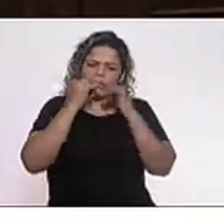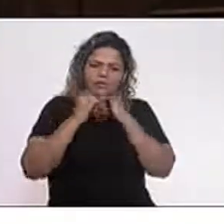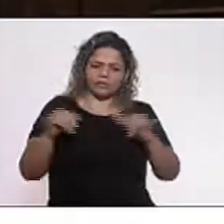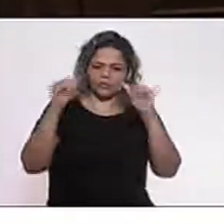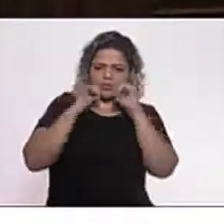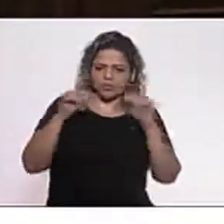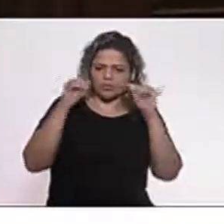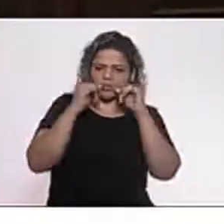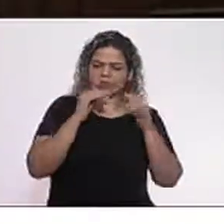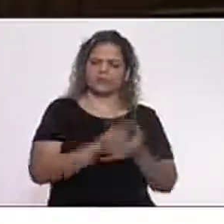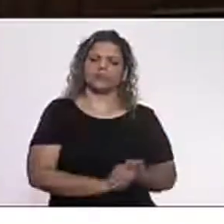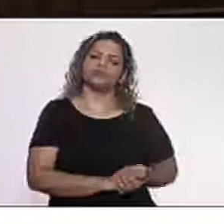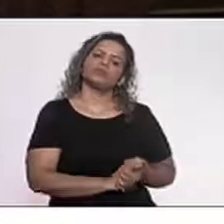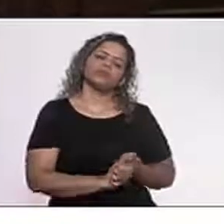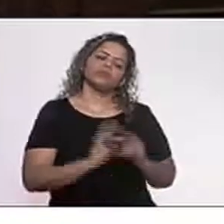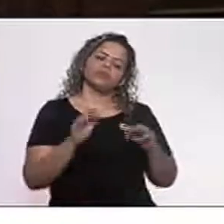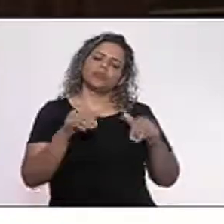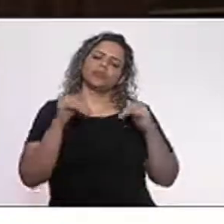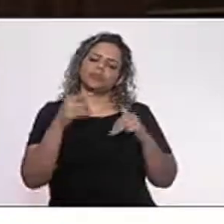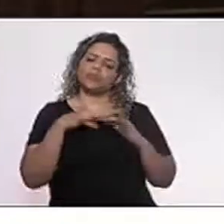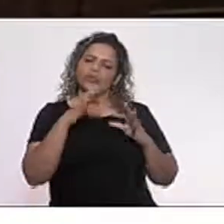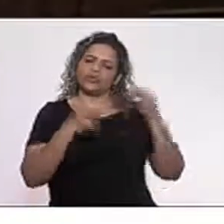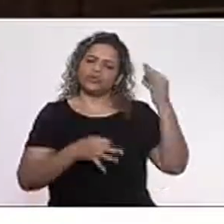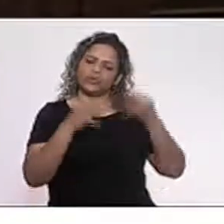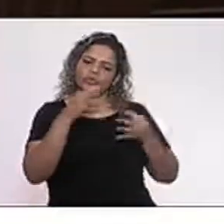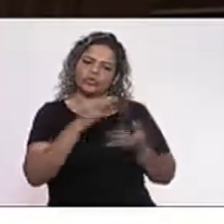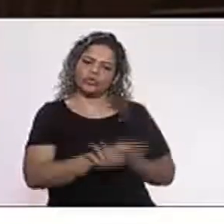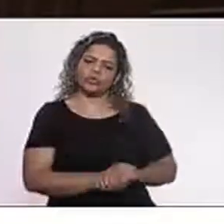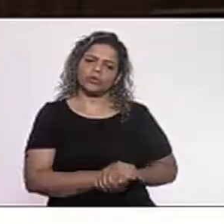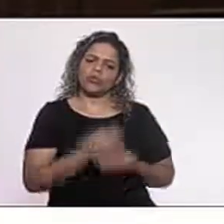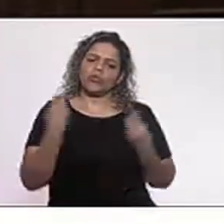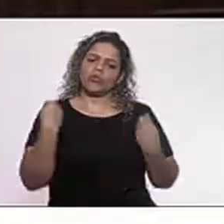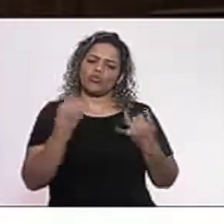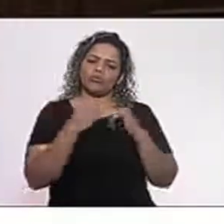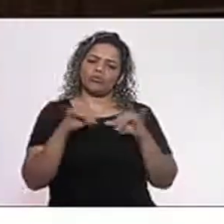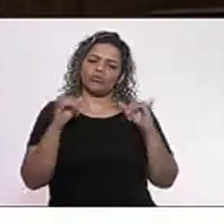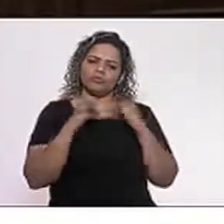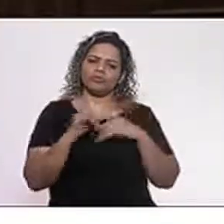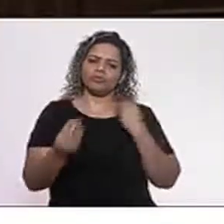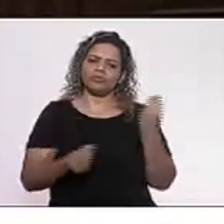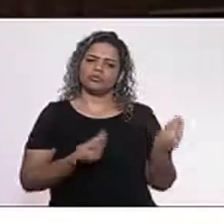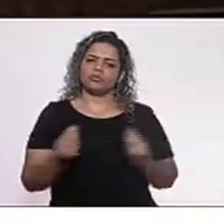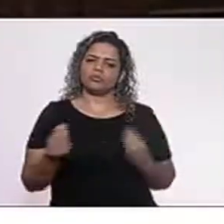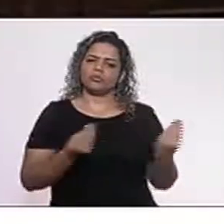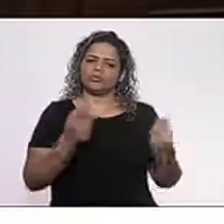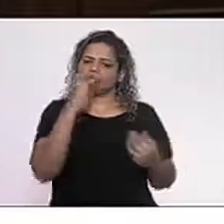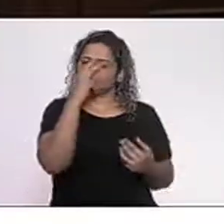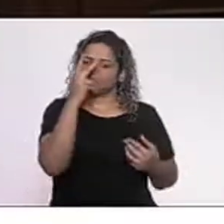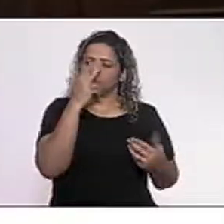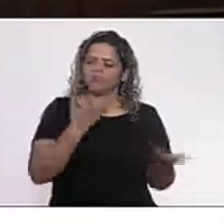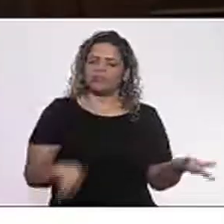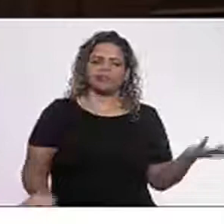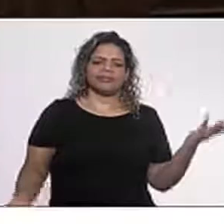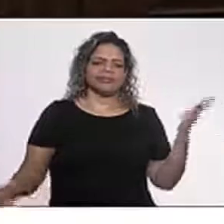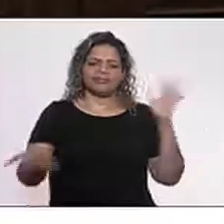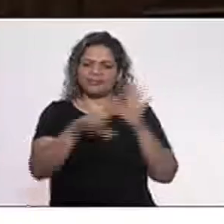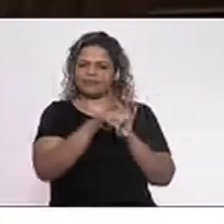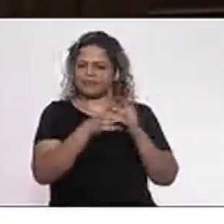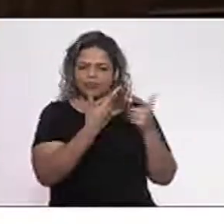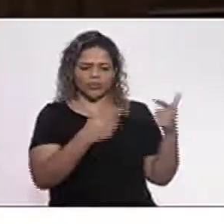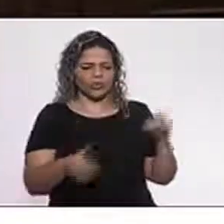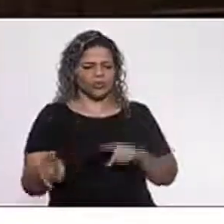pronuncia o ministro da Justiça numa perspectiva de banalização da violência contra a